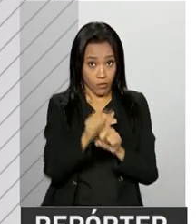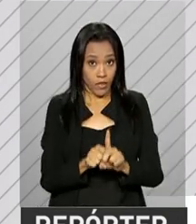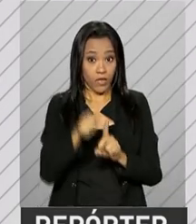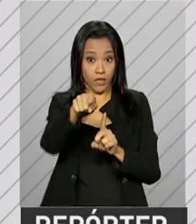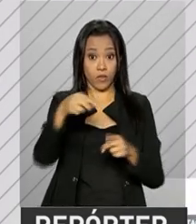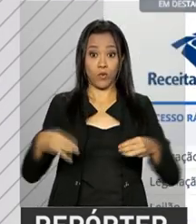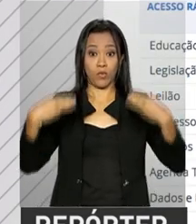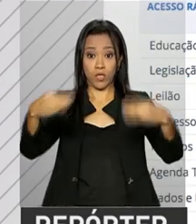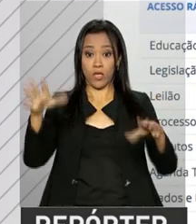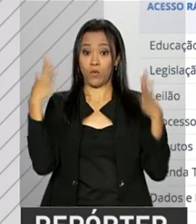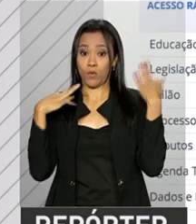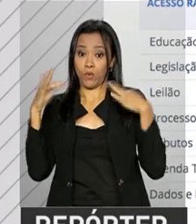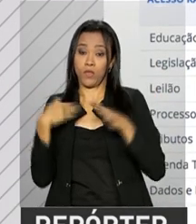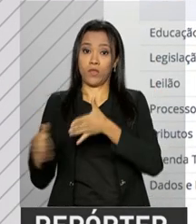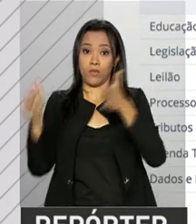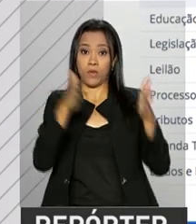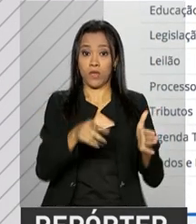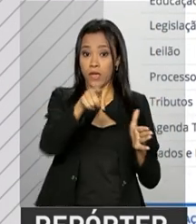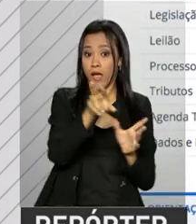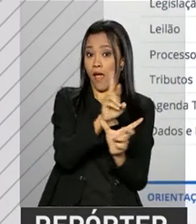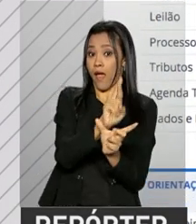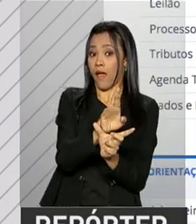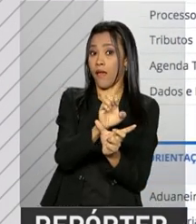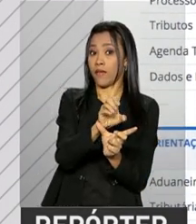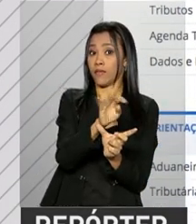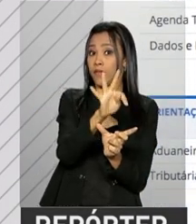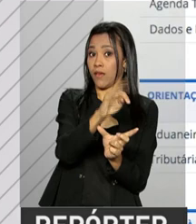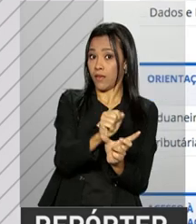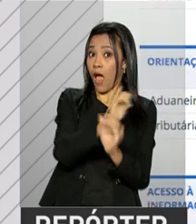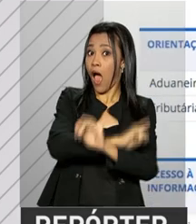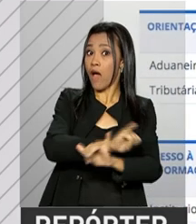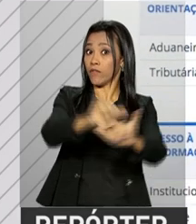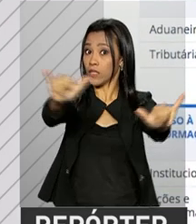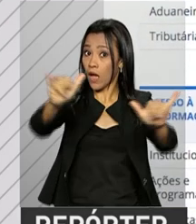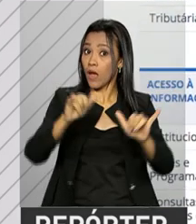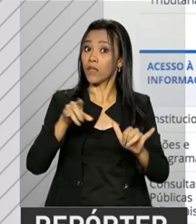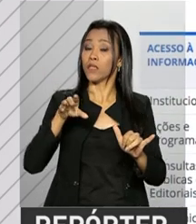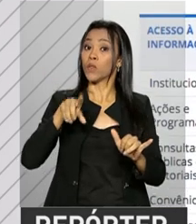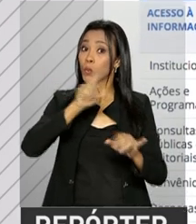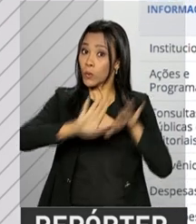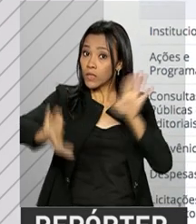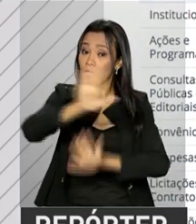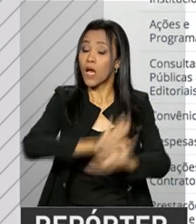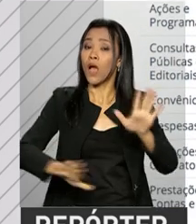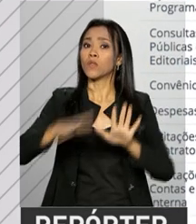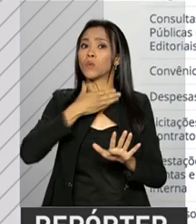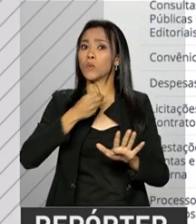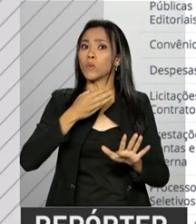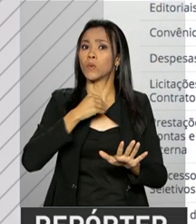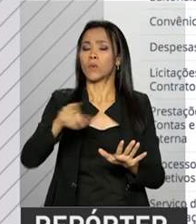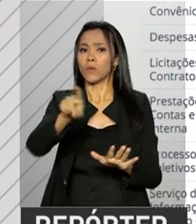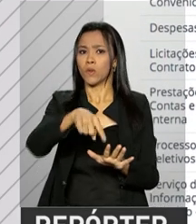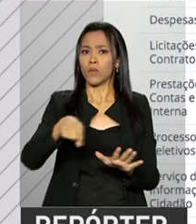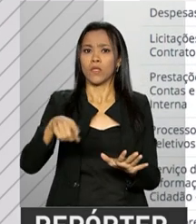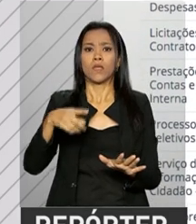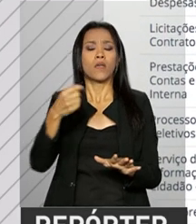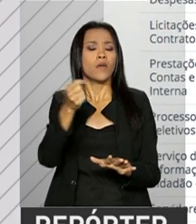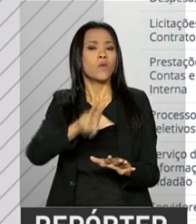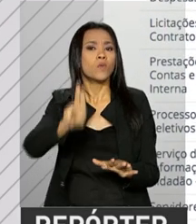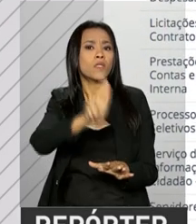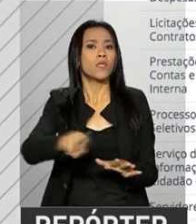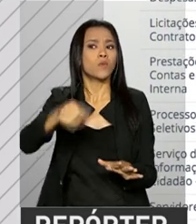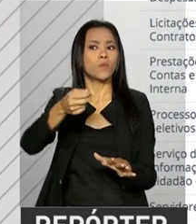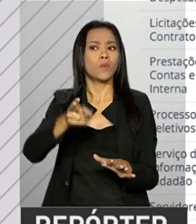turismo e receita federal alertaram sobre tentativas de fraude eletrônica envolvendo o nome das instituições e